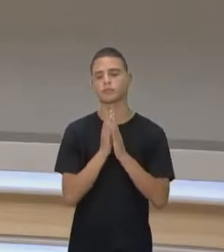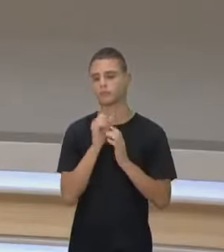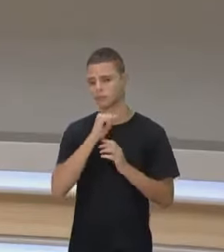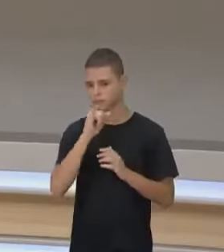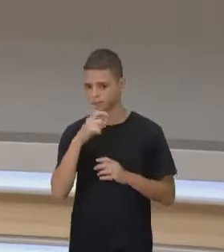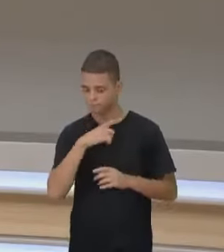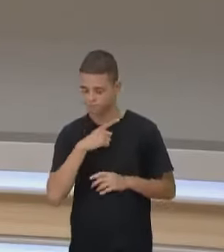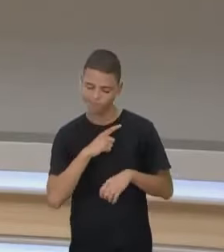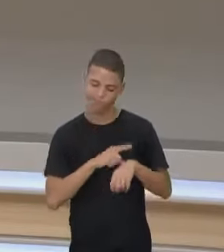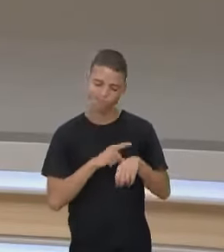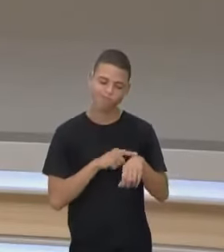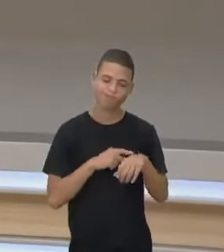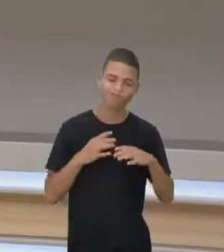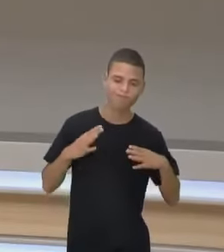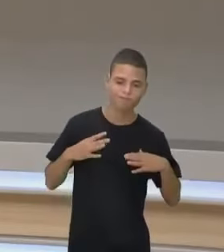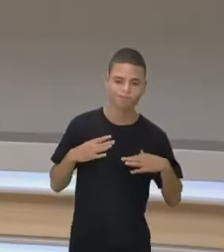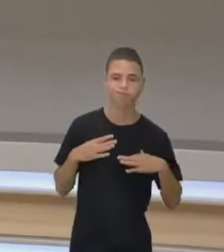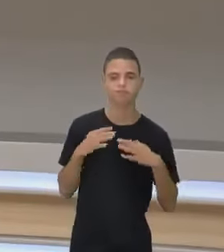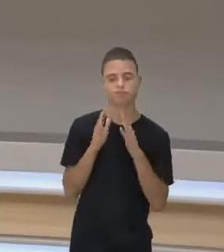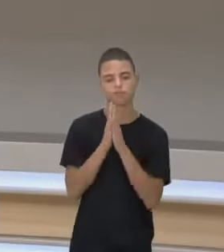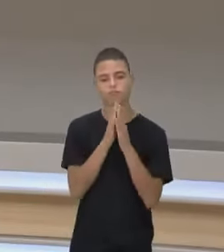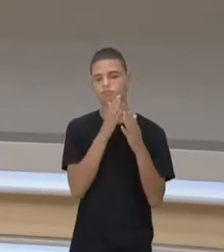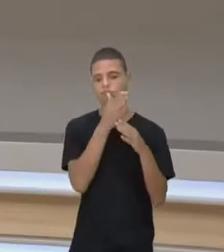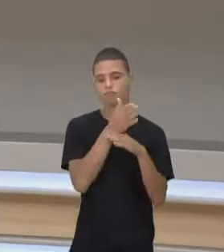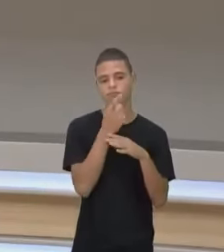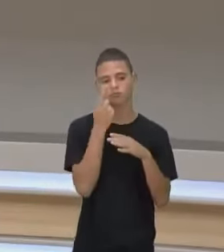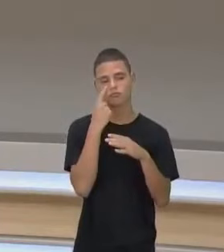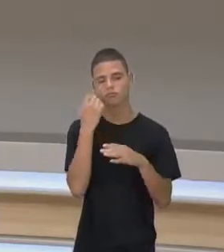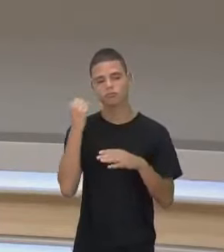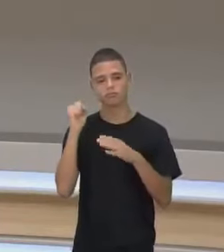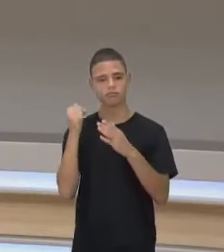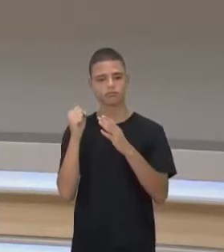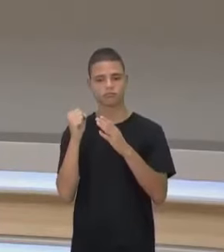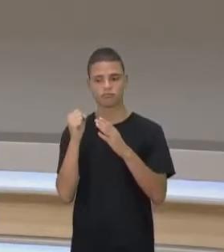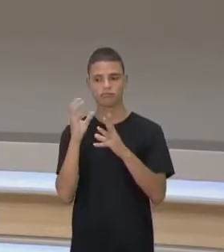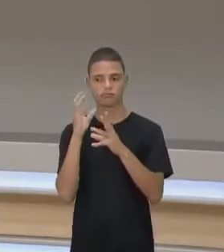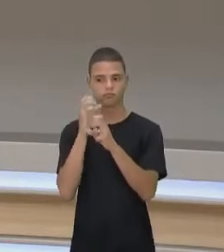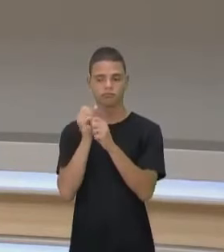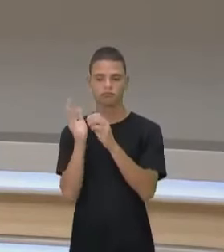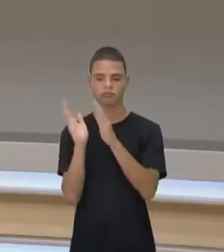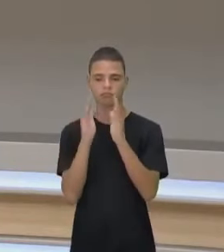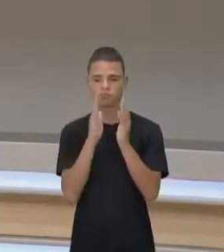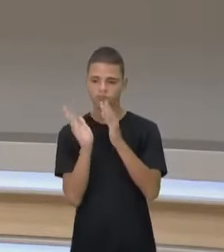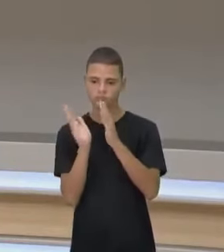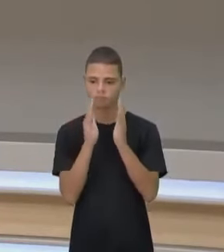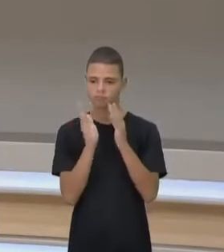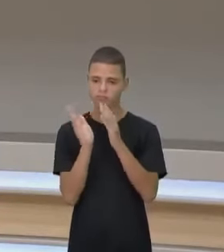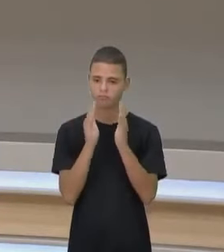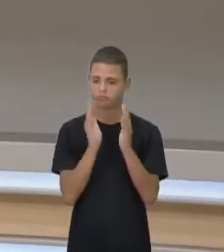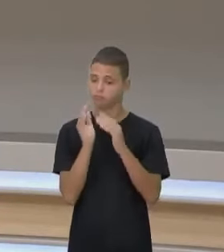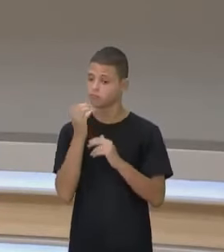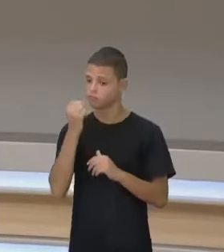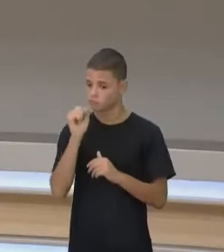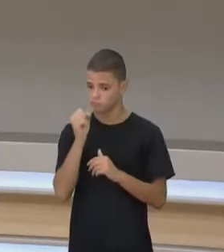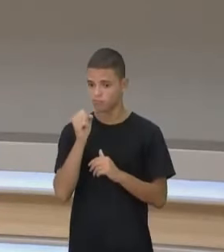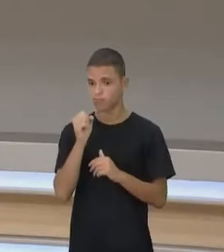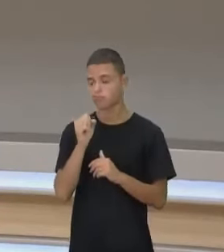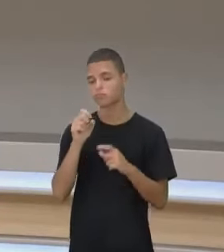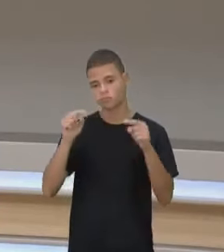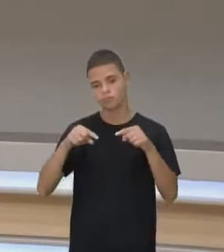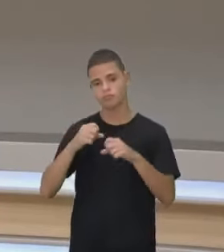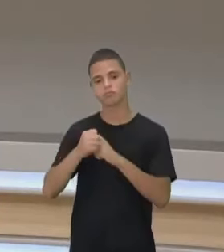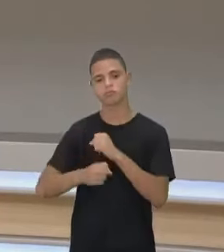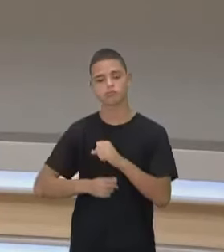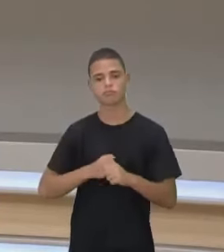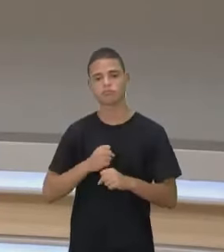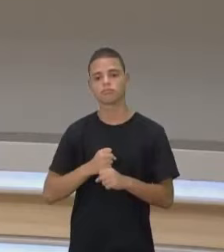um tempinho, acessem, vejam as outras 8 trilhas que foram feitas ano passado. E a desse ano,